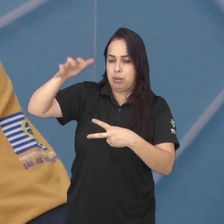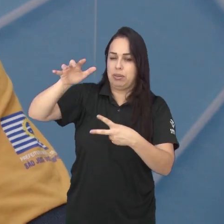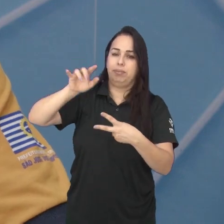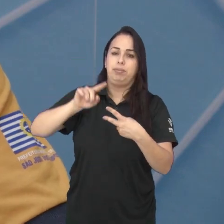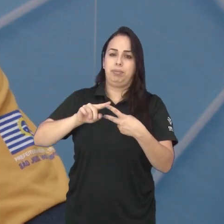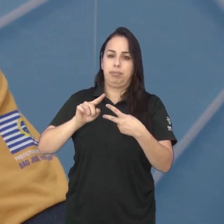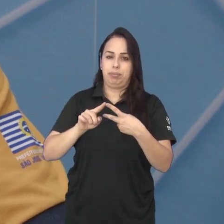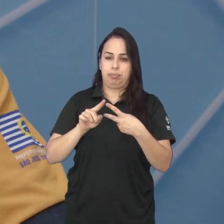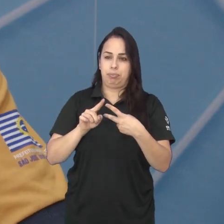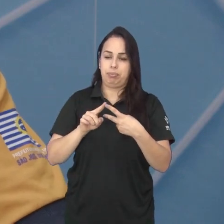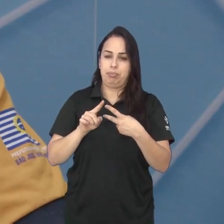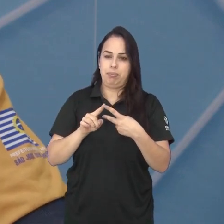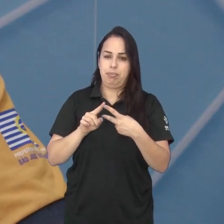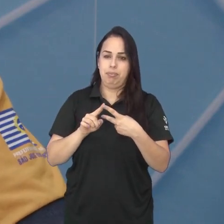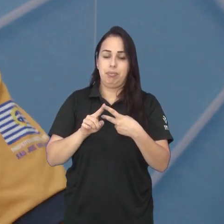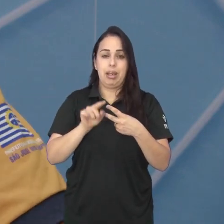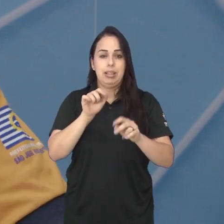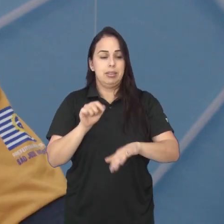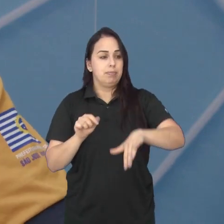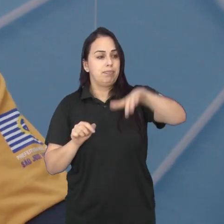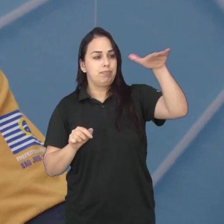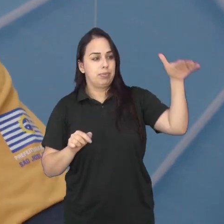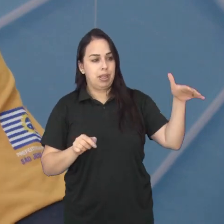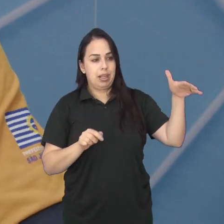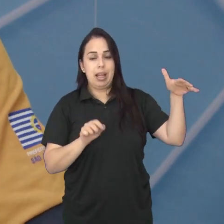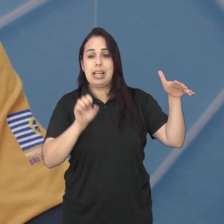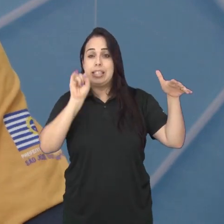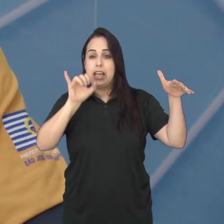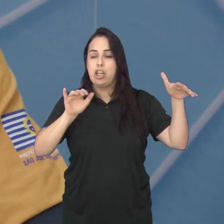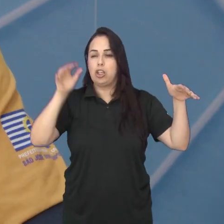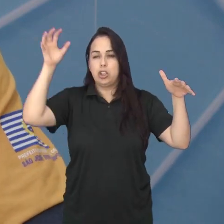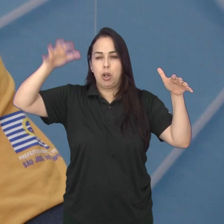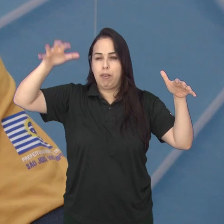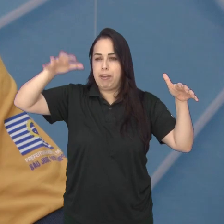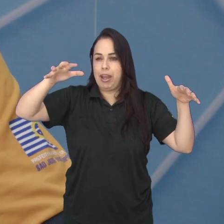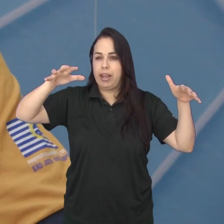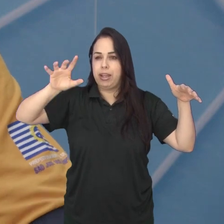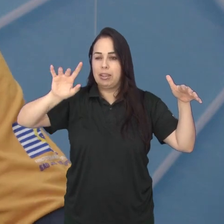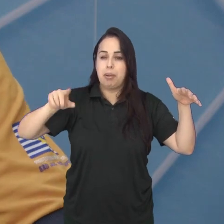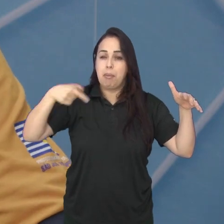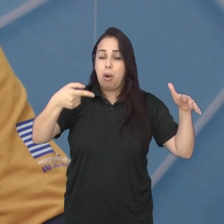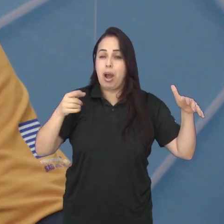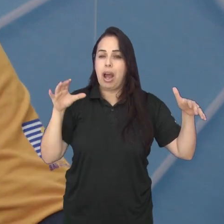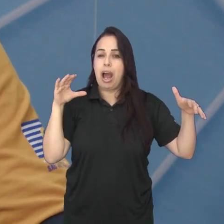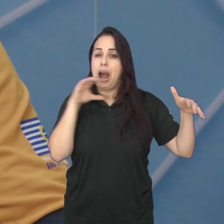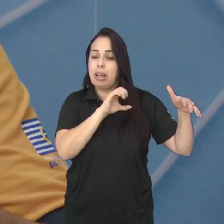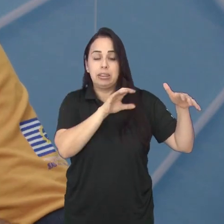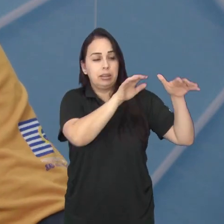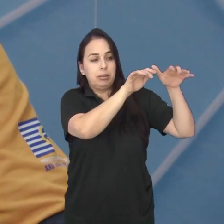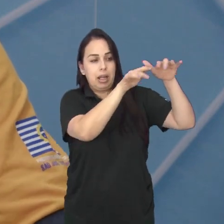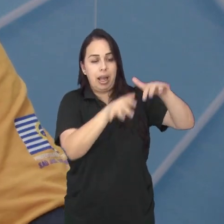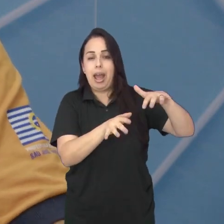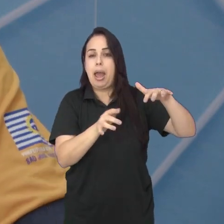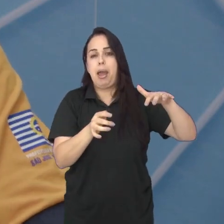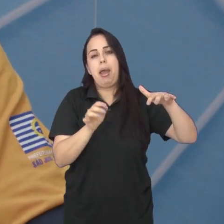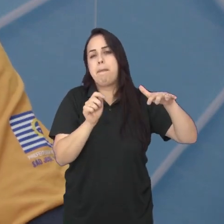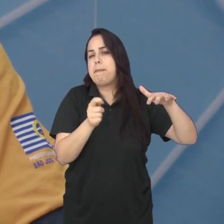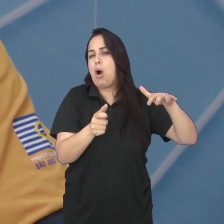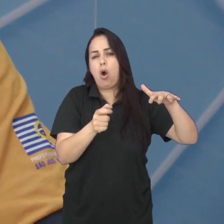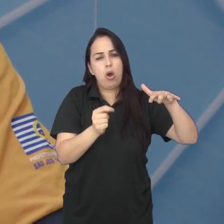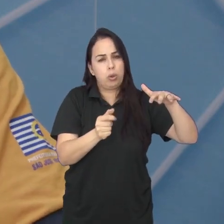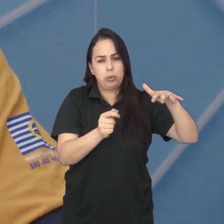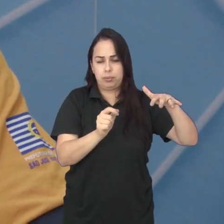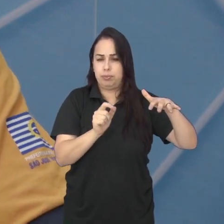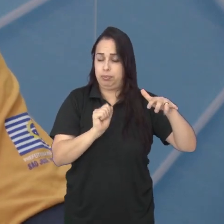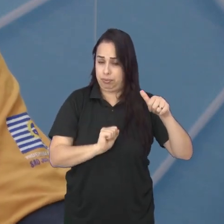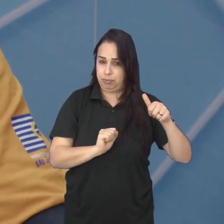O problema para a área de escorregamento é mais tranquilo, né, porque não dá tempo, não tem aquela